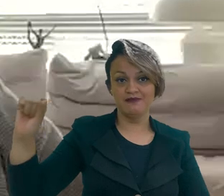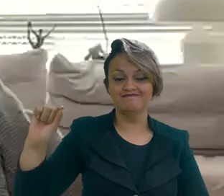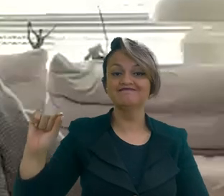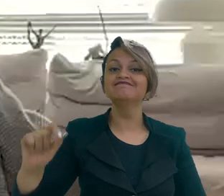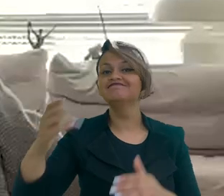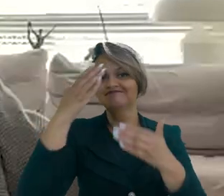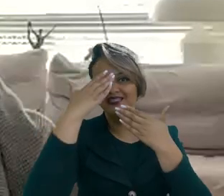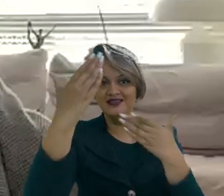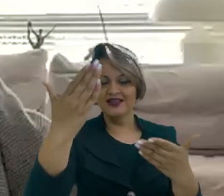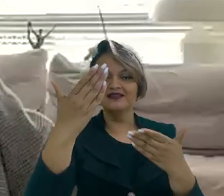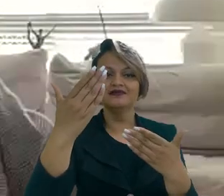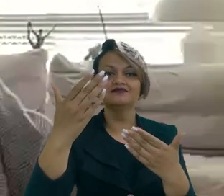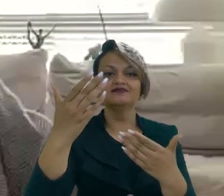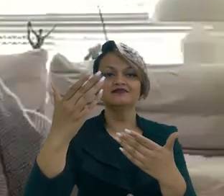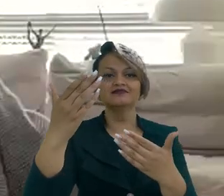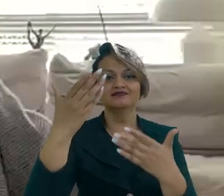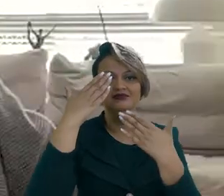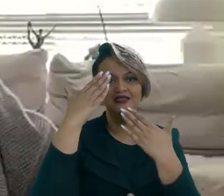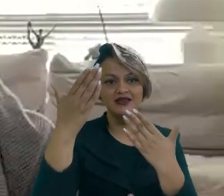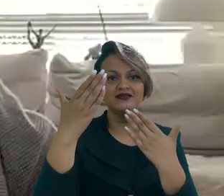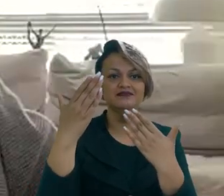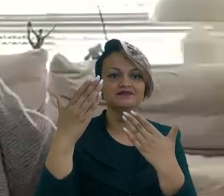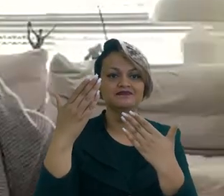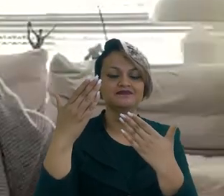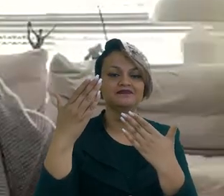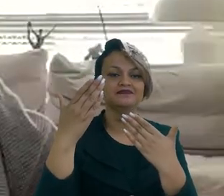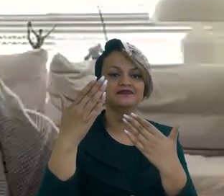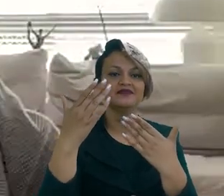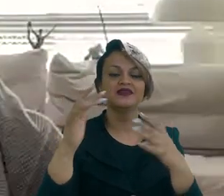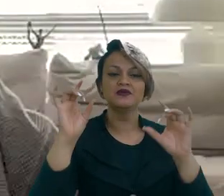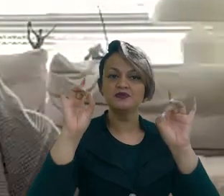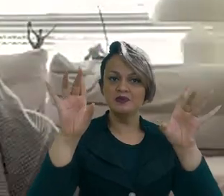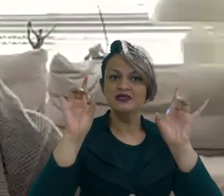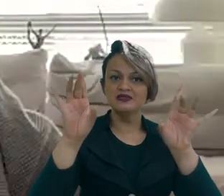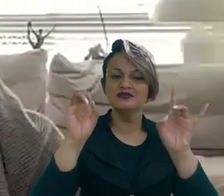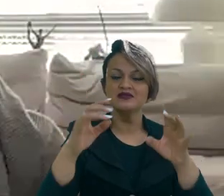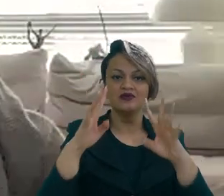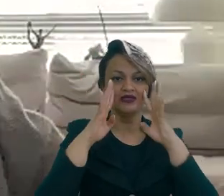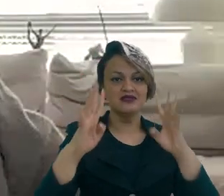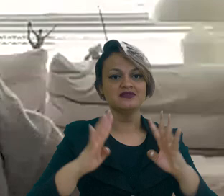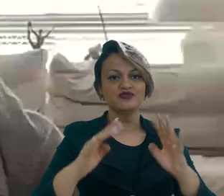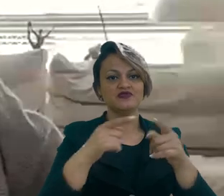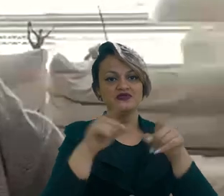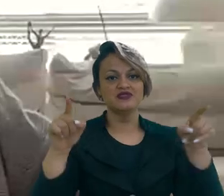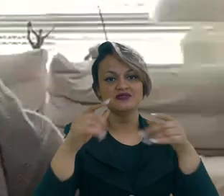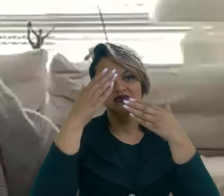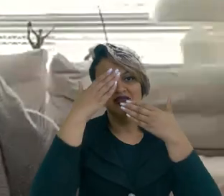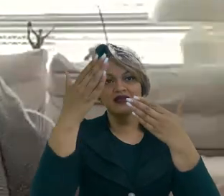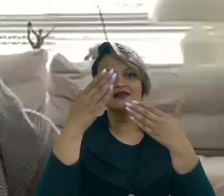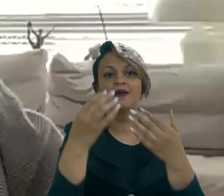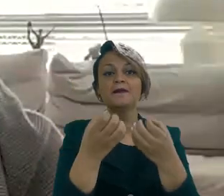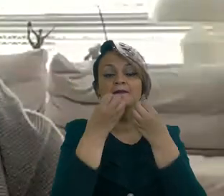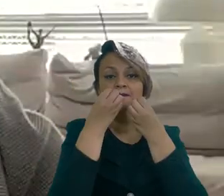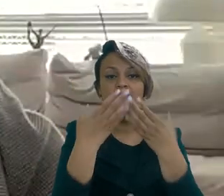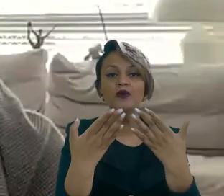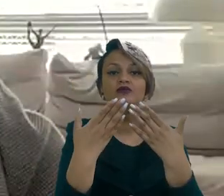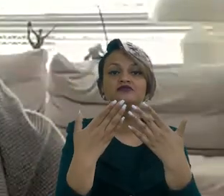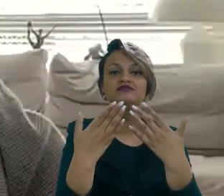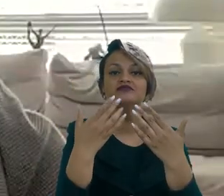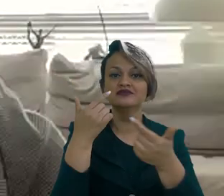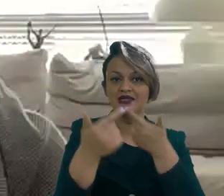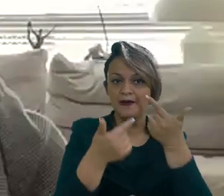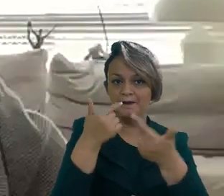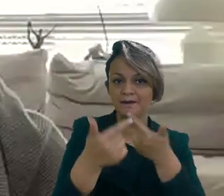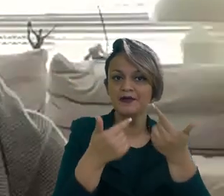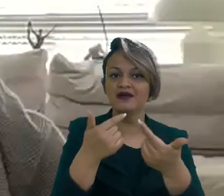licença para me retirar e agradeço mais uma vez a honraria de me ouvir muito obrigada e